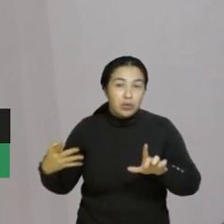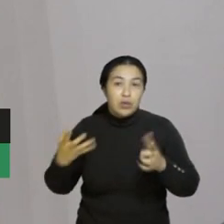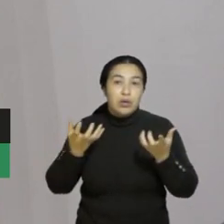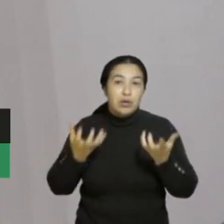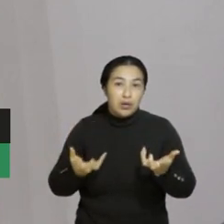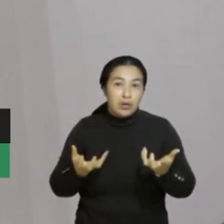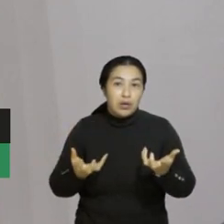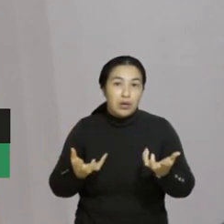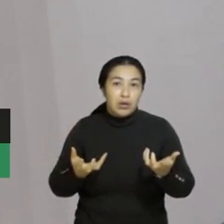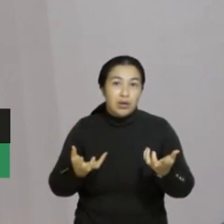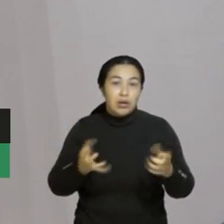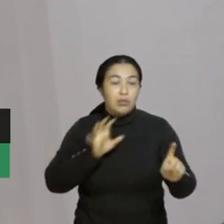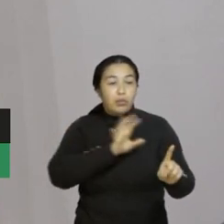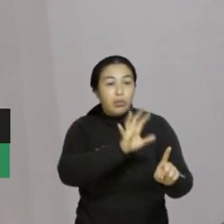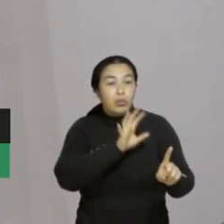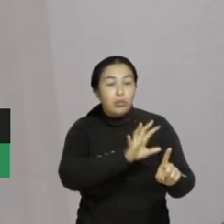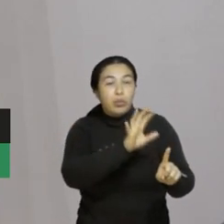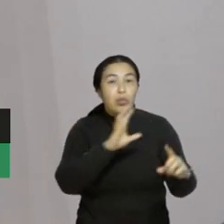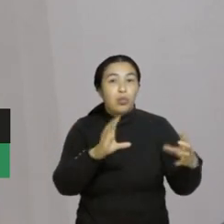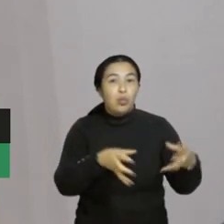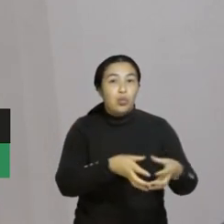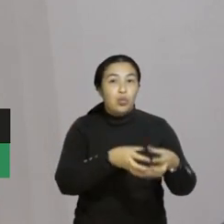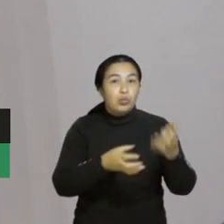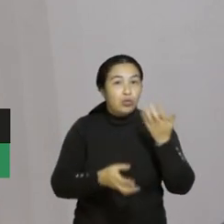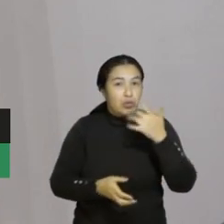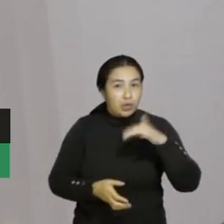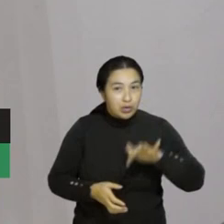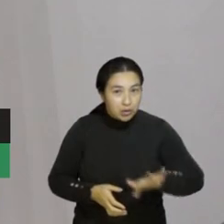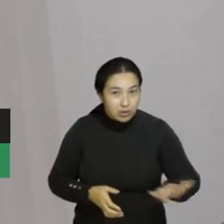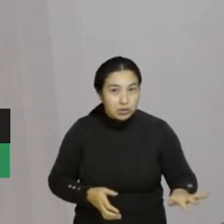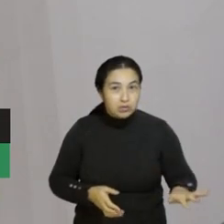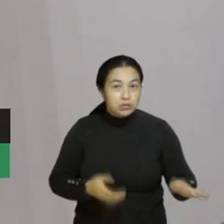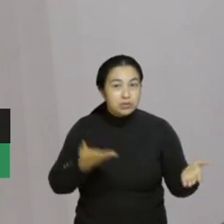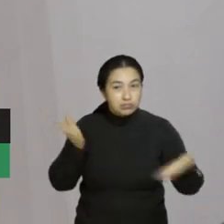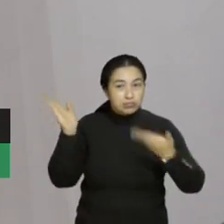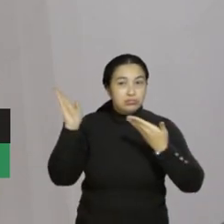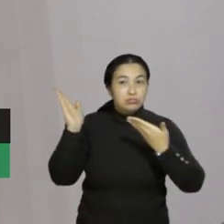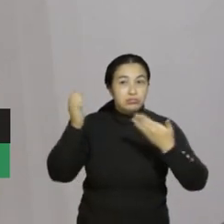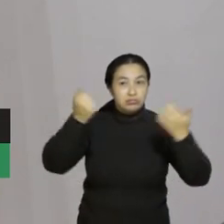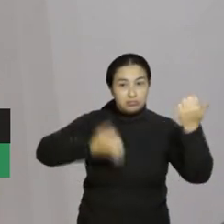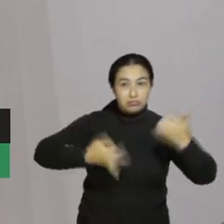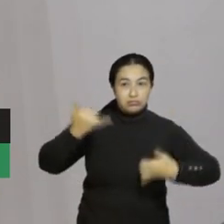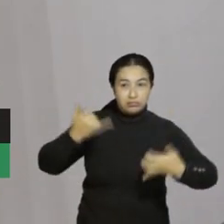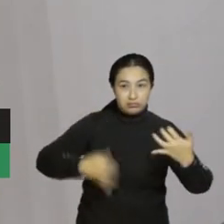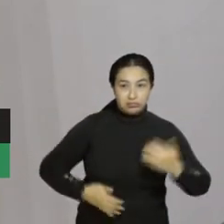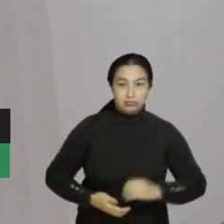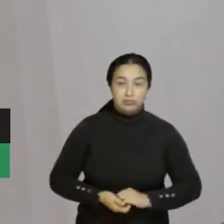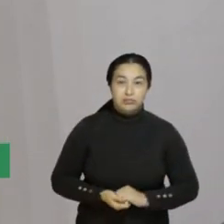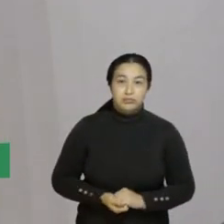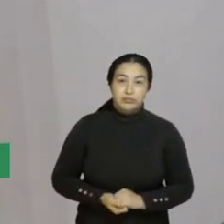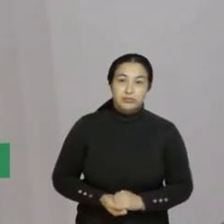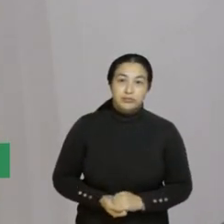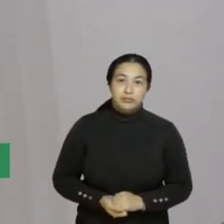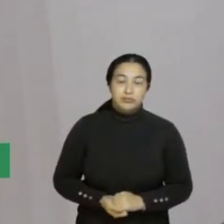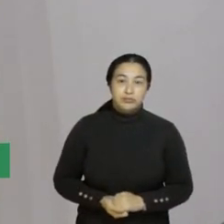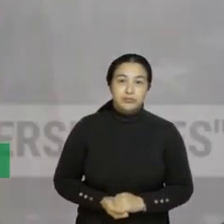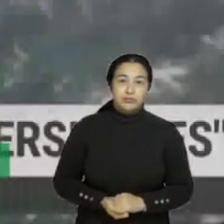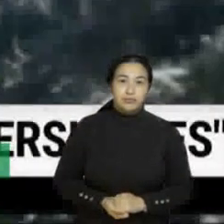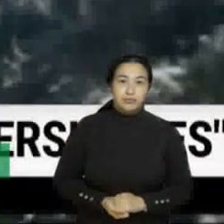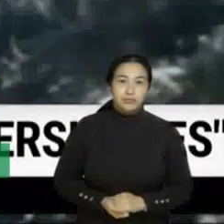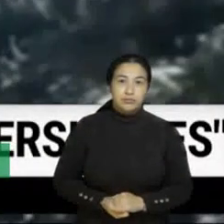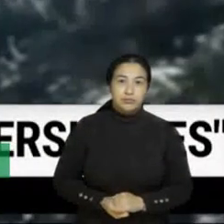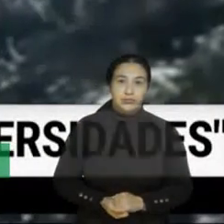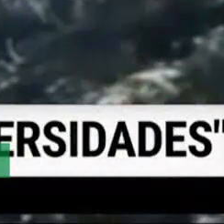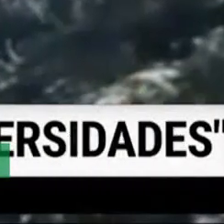público infantil. Então, vou deixar os senhores ouvirem o discurso da deputada. Para isso,